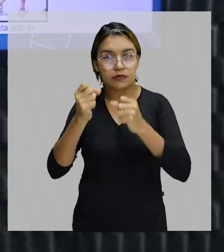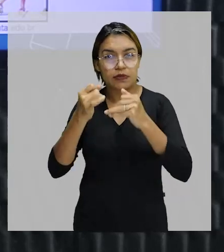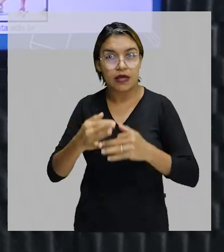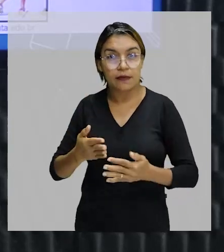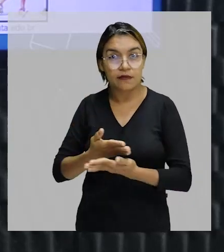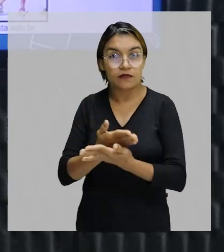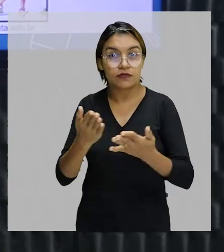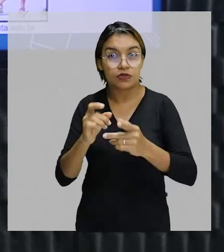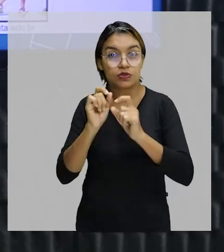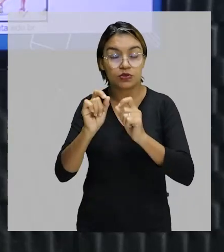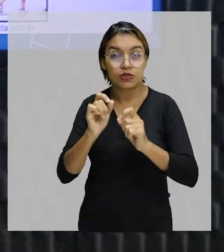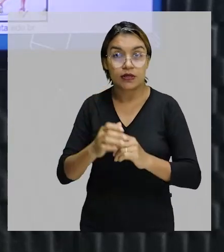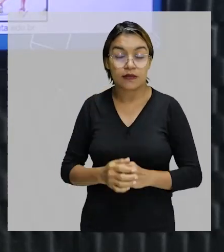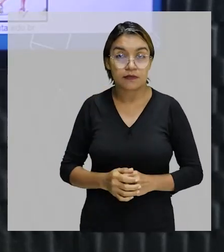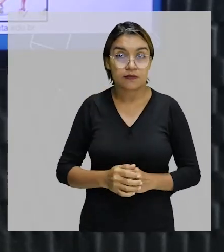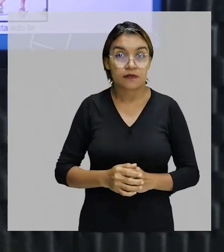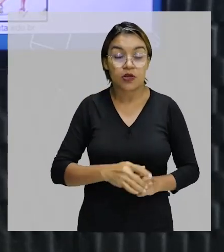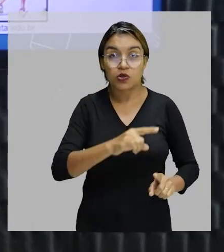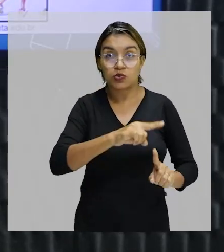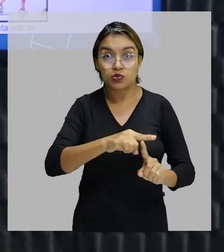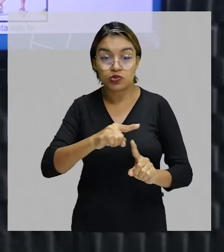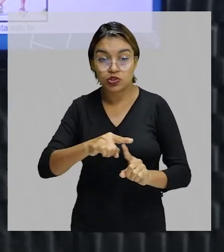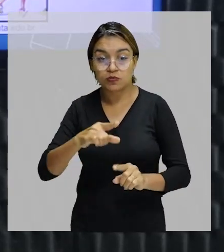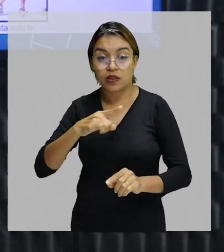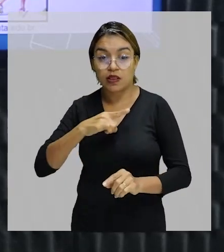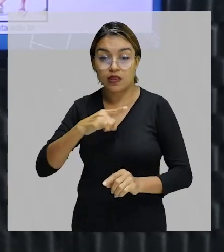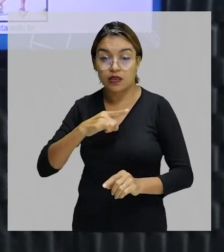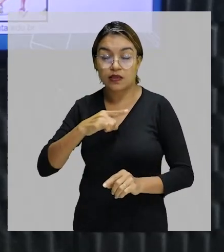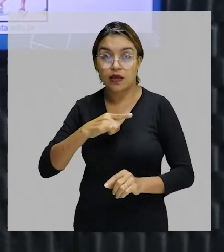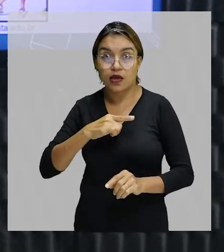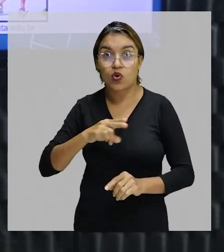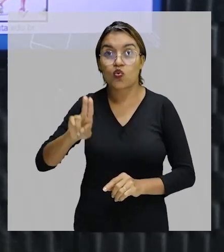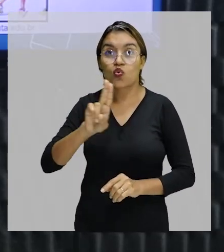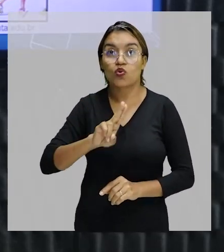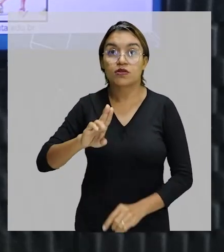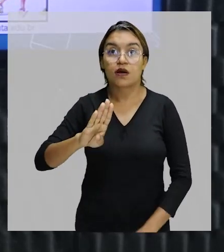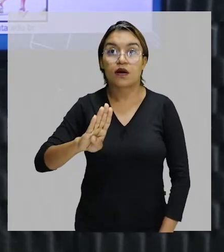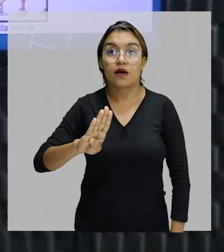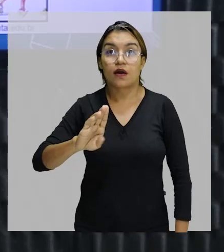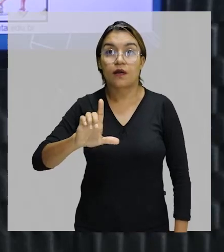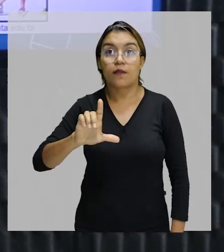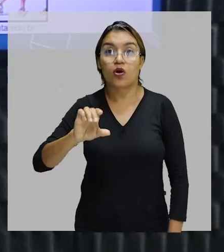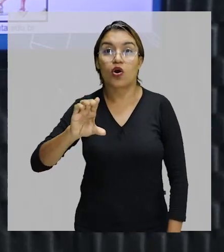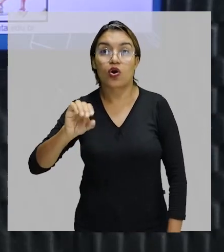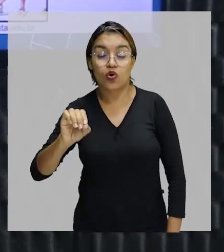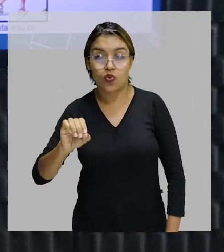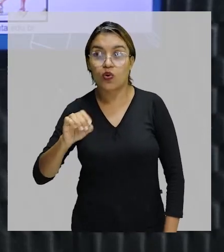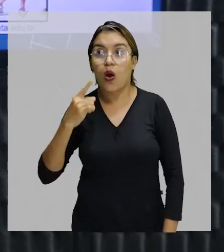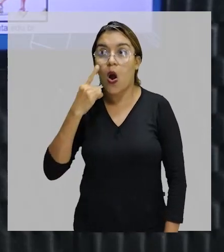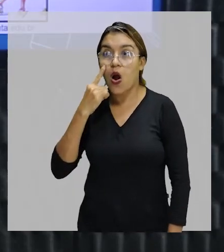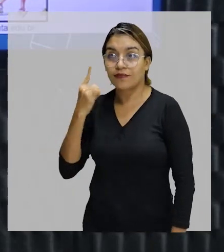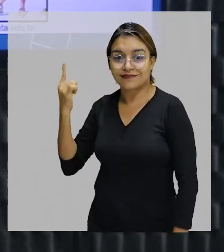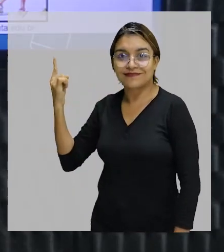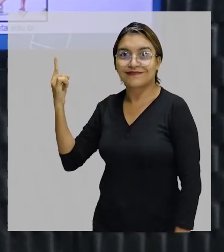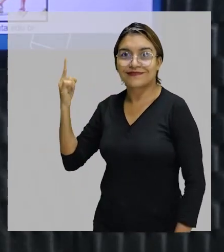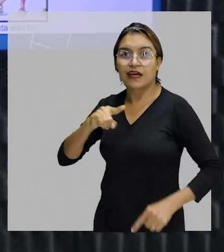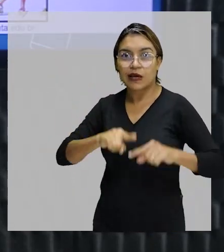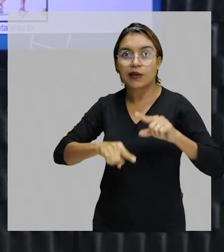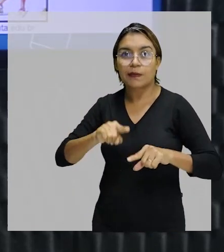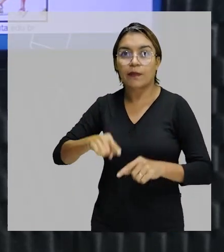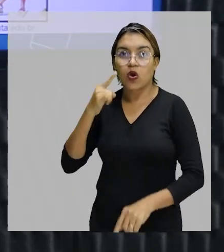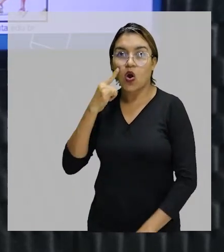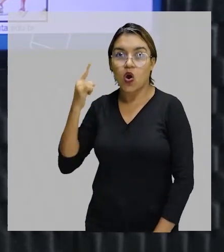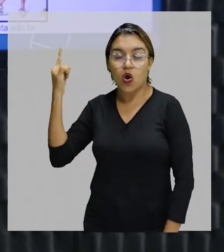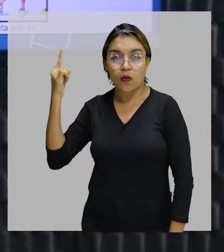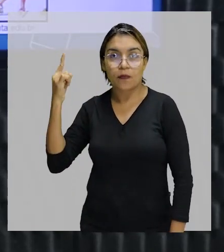Que essas provas, a saída é sempre feita no bloco de partida, que é esse equipamento aqui, ó, que